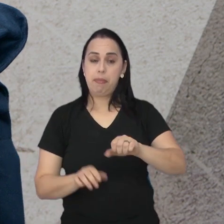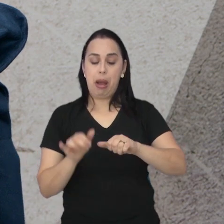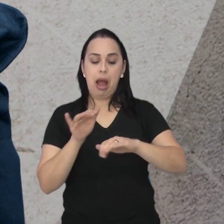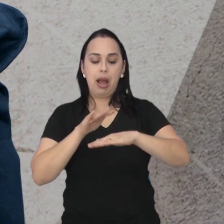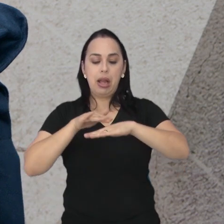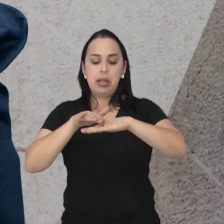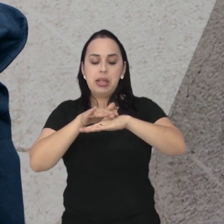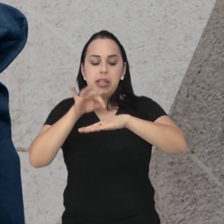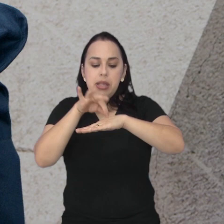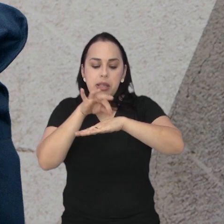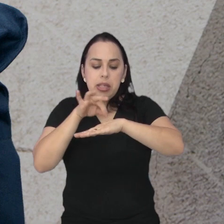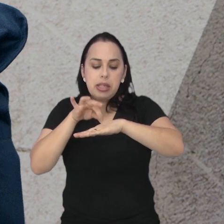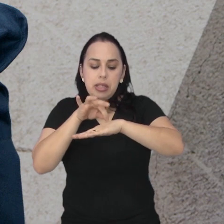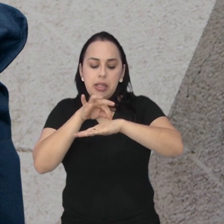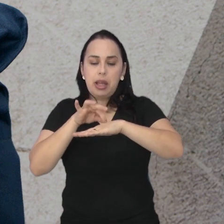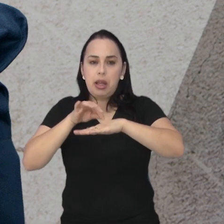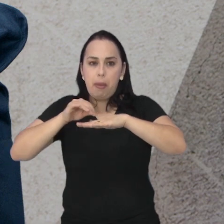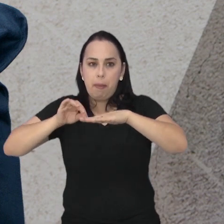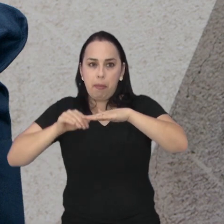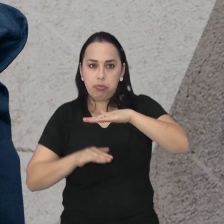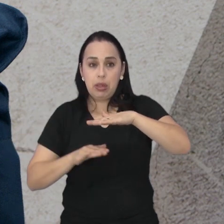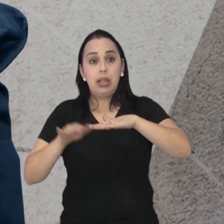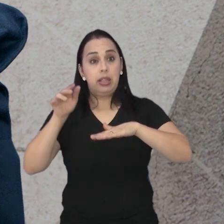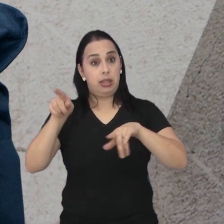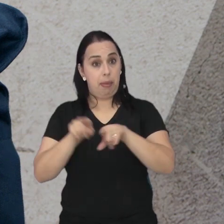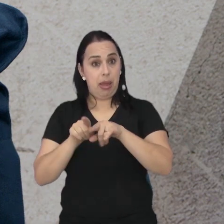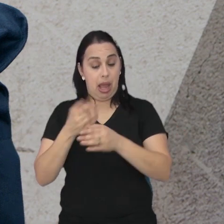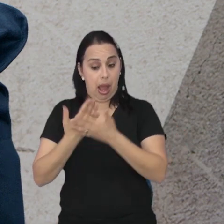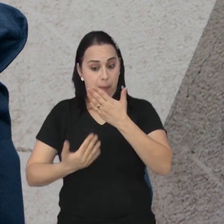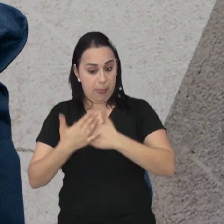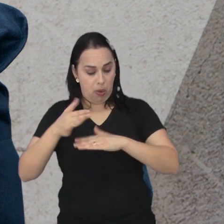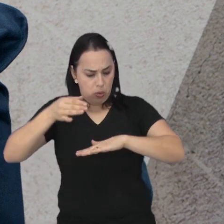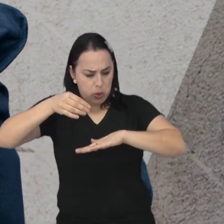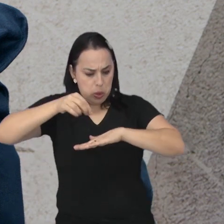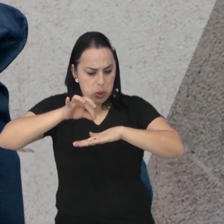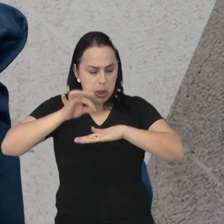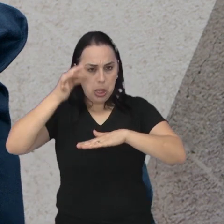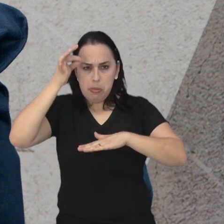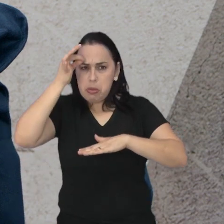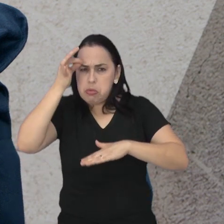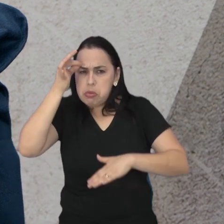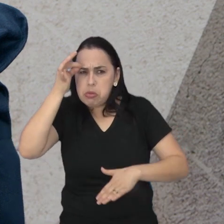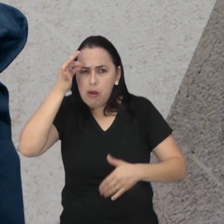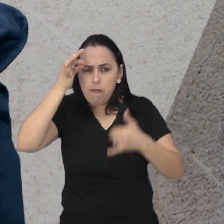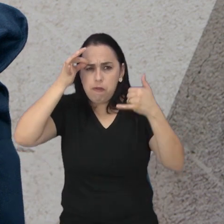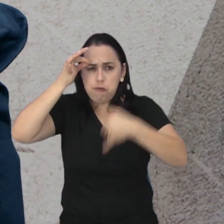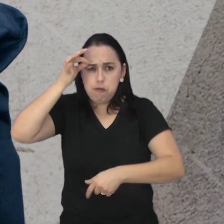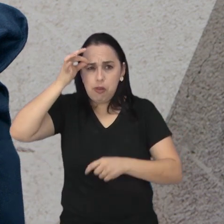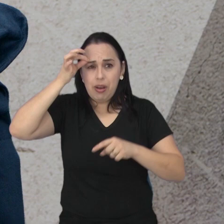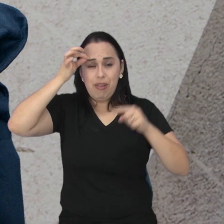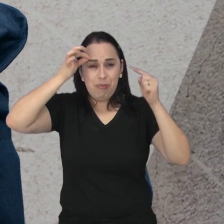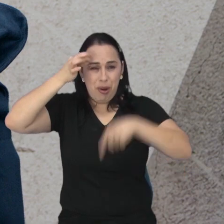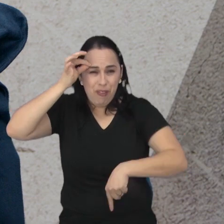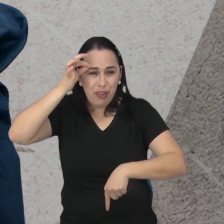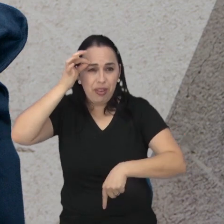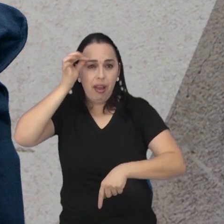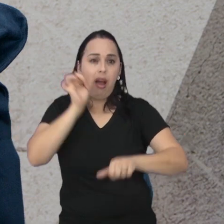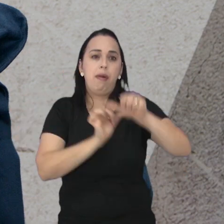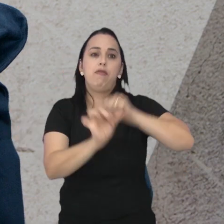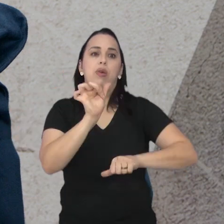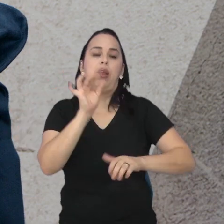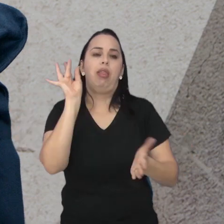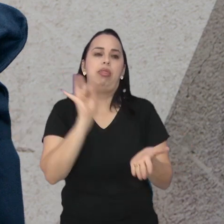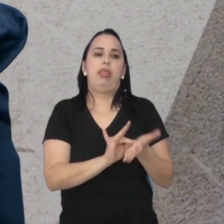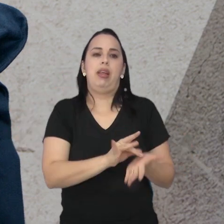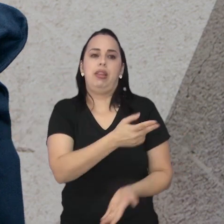porque tem muito a ver com pressão de mão também, né? Senão você vai muito profundamente e acaba virando uma